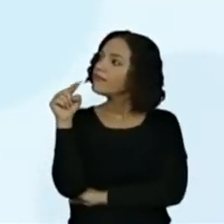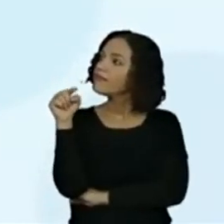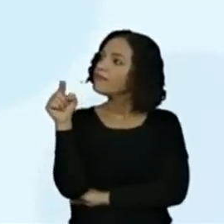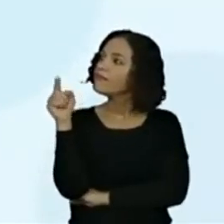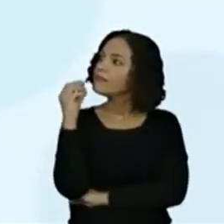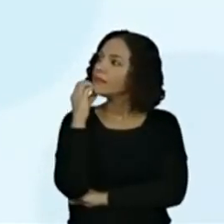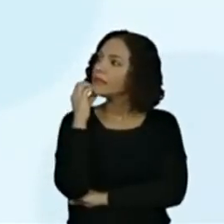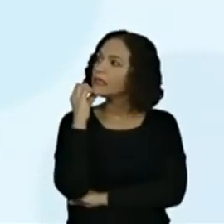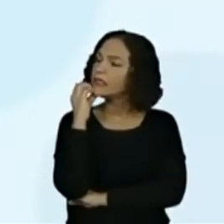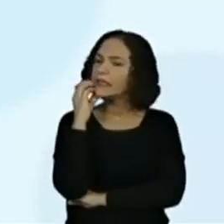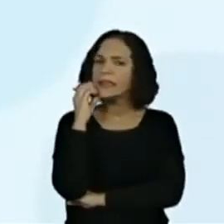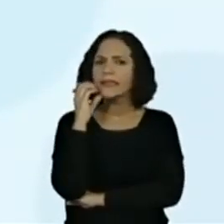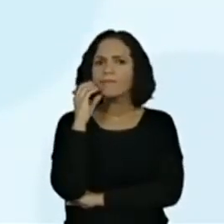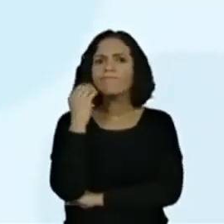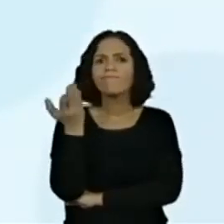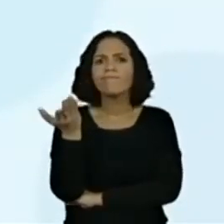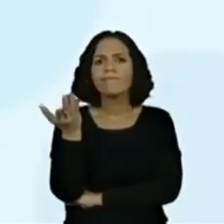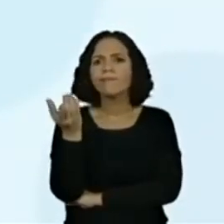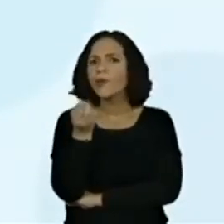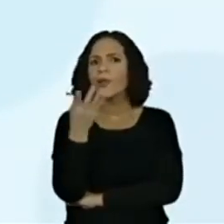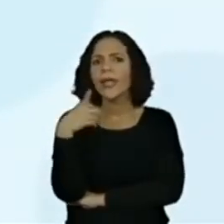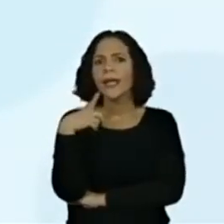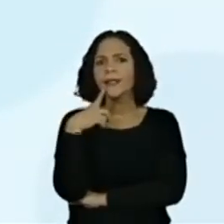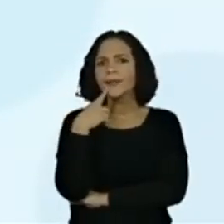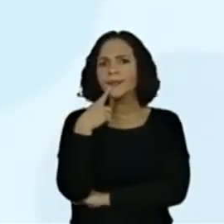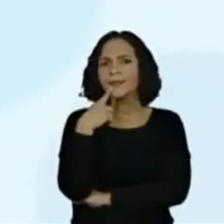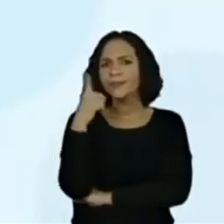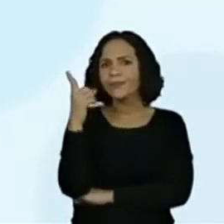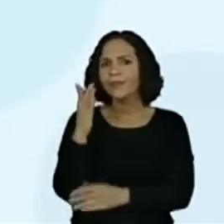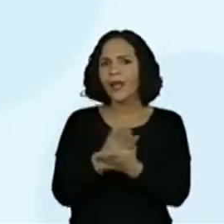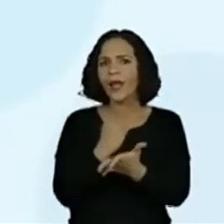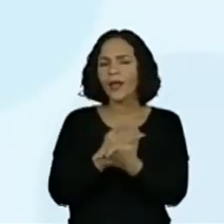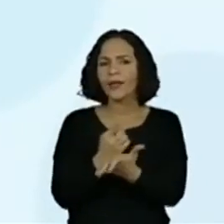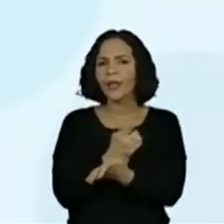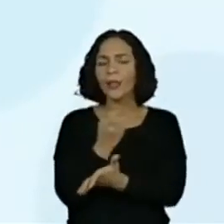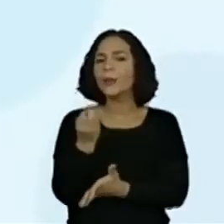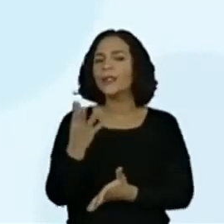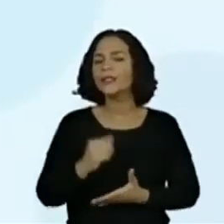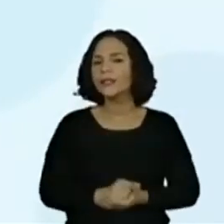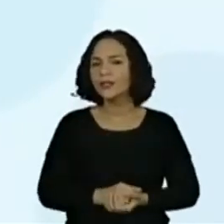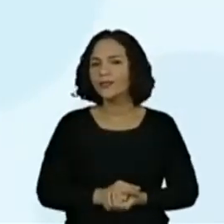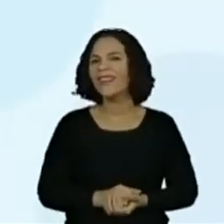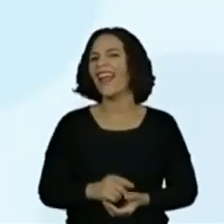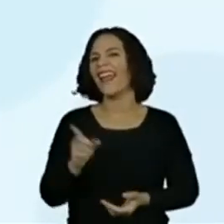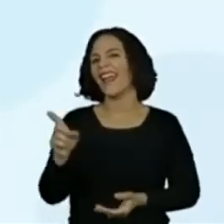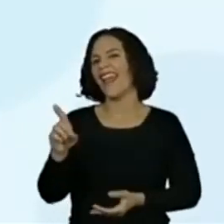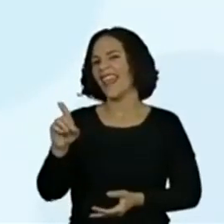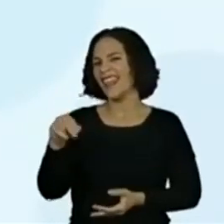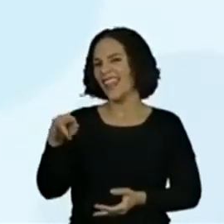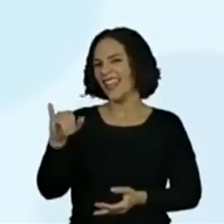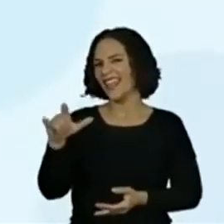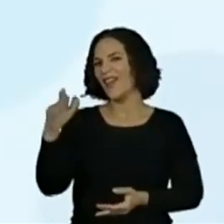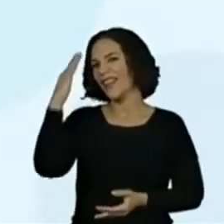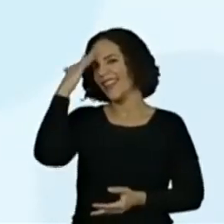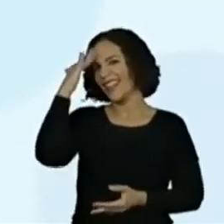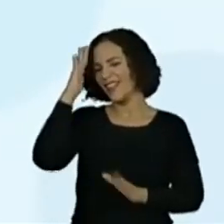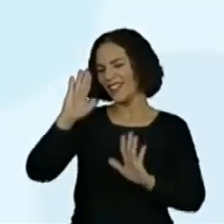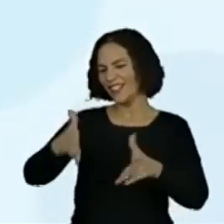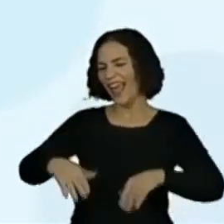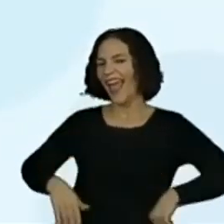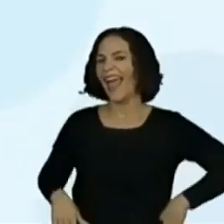turminha? Quantas estão falando, professora? Olha lá o Daniel. Daniel, você já entendeu, né, Daniel? Isso. Olha lá.